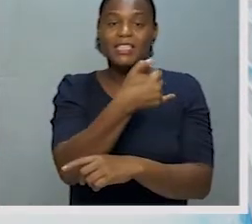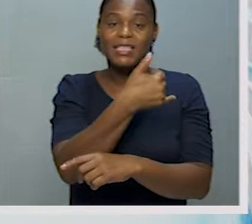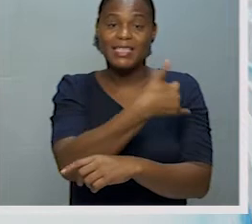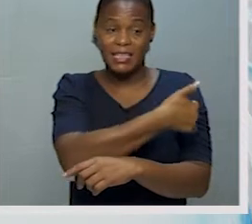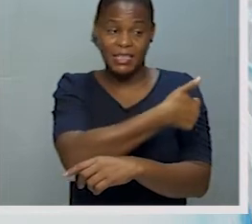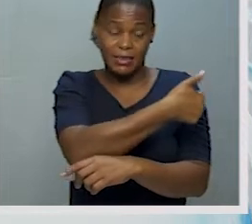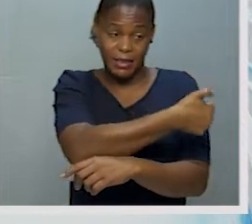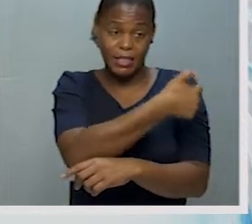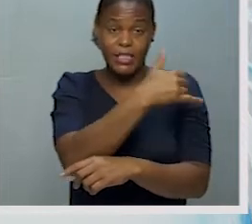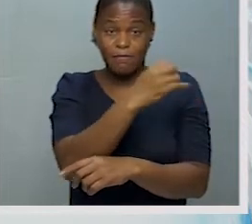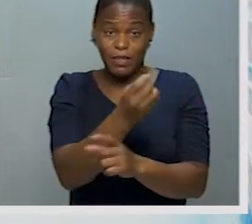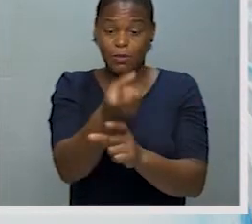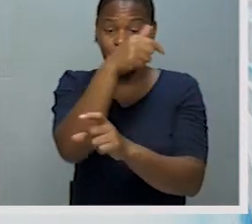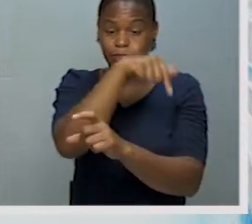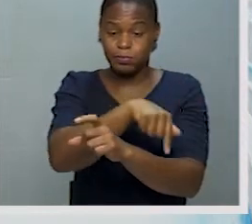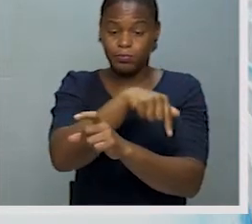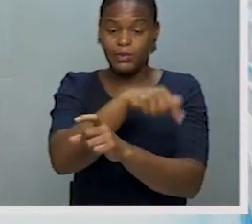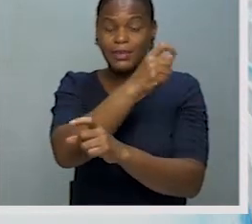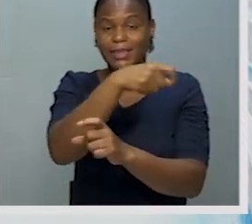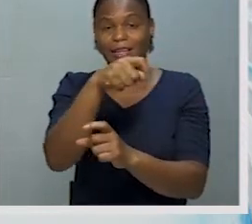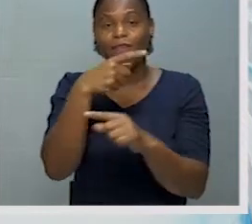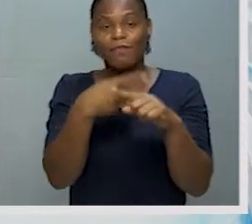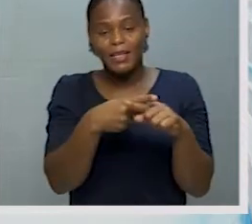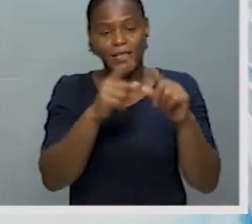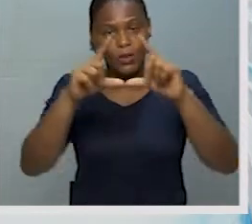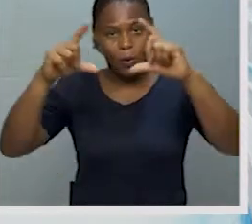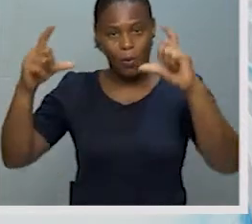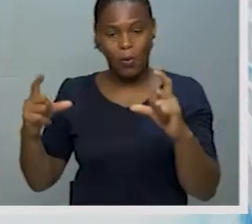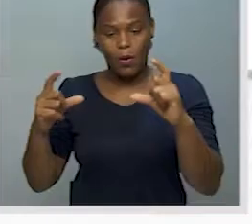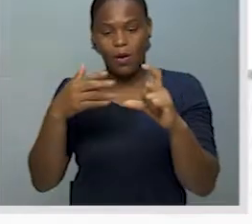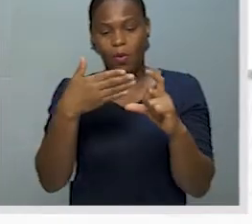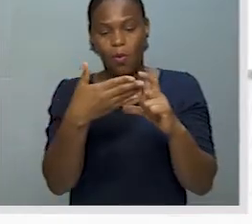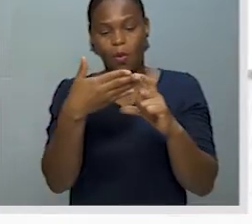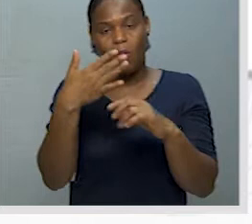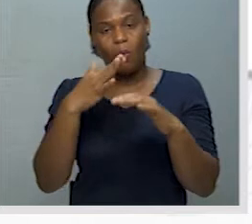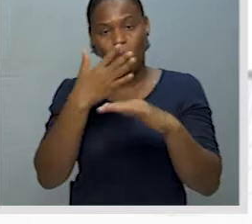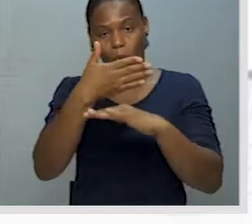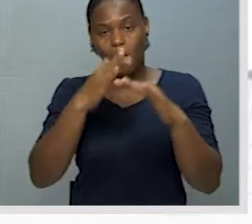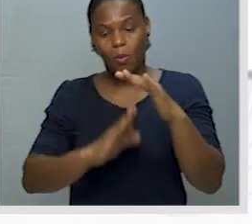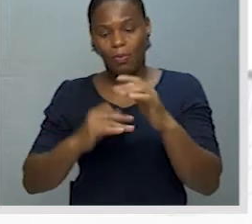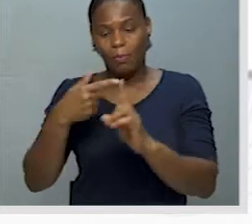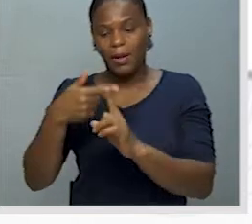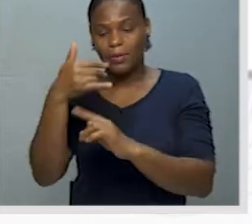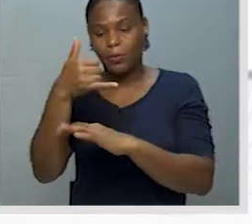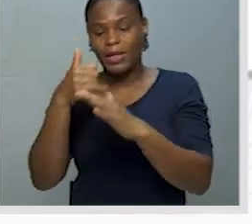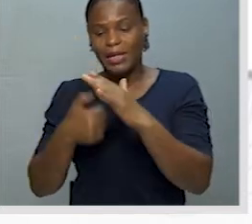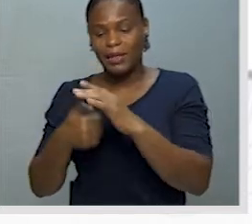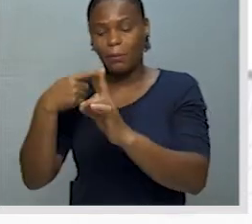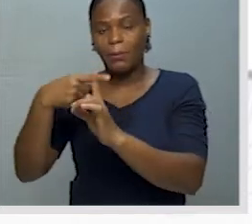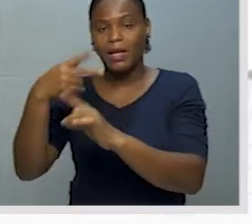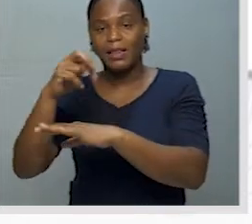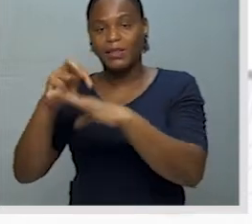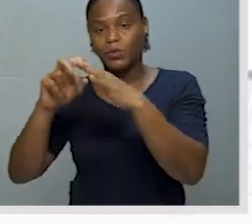em evidência. Então, fica escrito 520 vezes, abrir parênteses, 1/4 mais 2/5